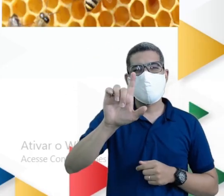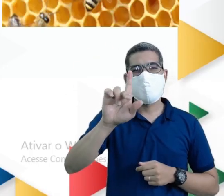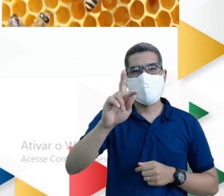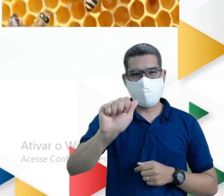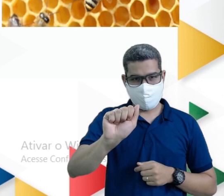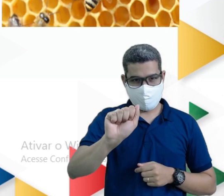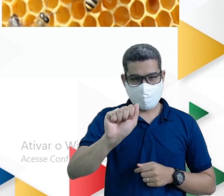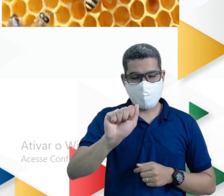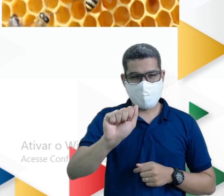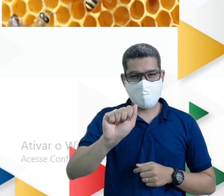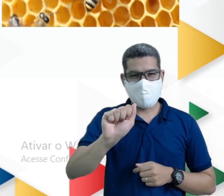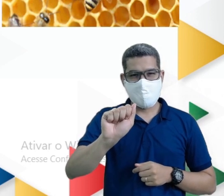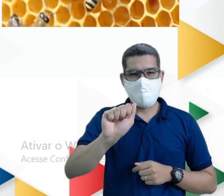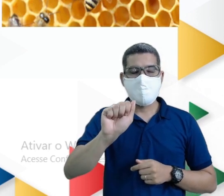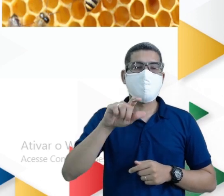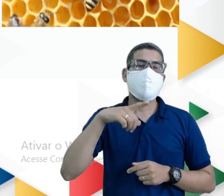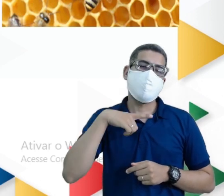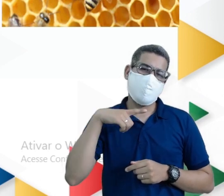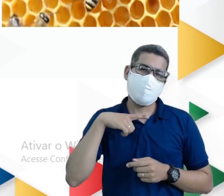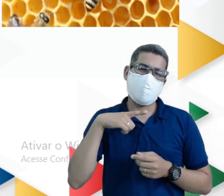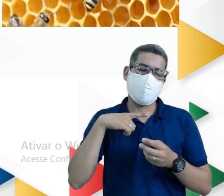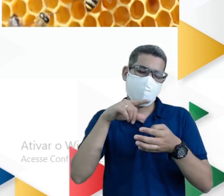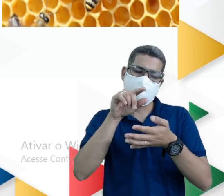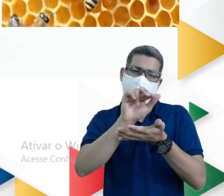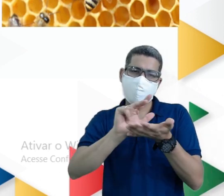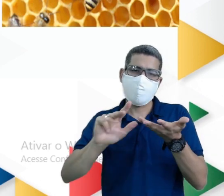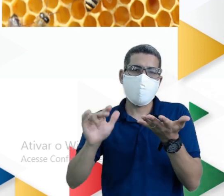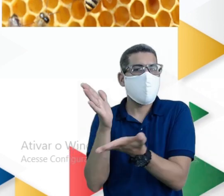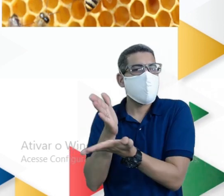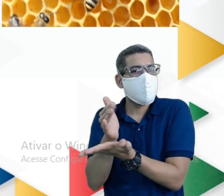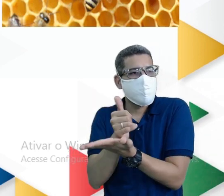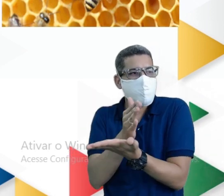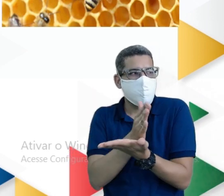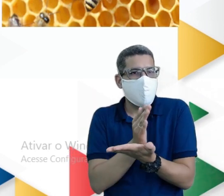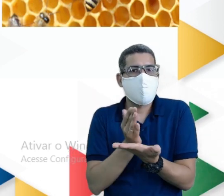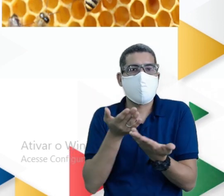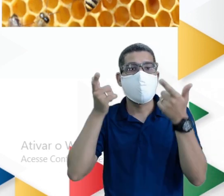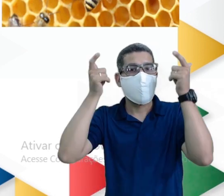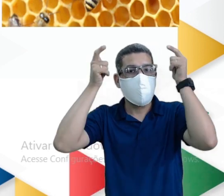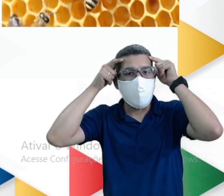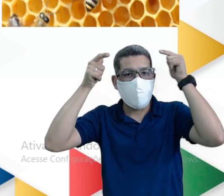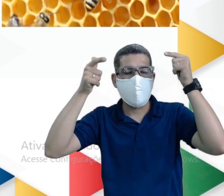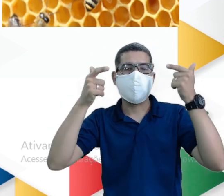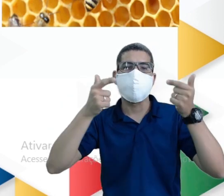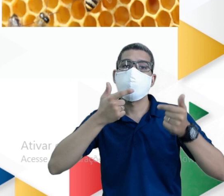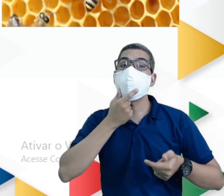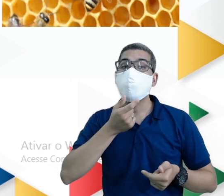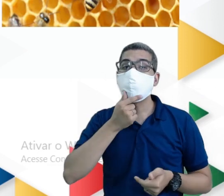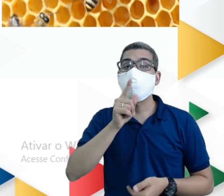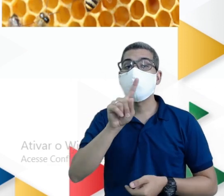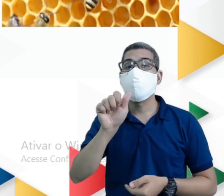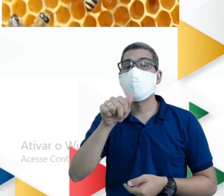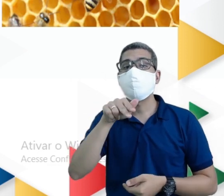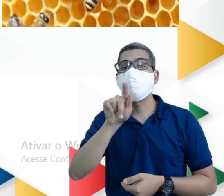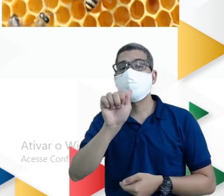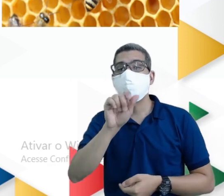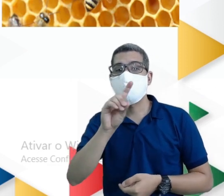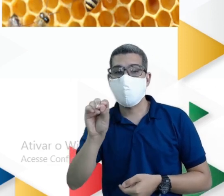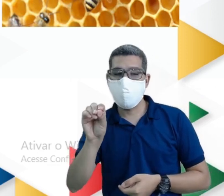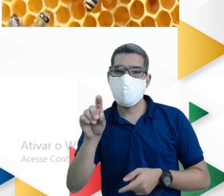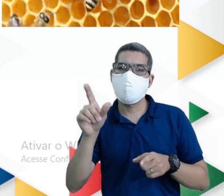zangão. Cada uma vai ter ali o seu papel específico dentro dessa